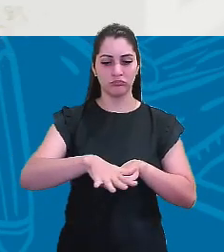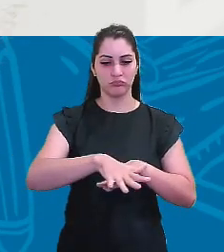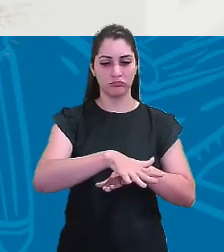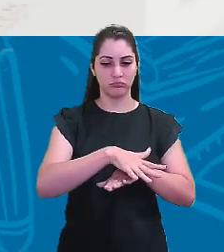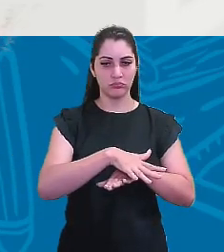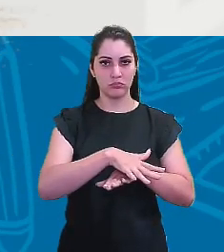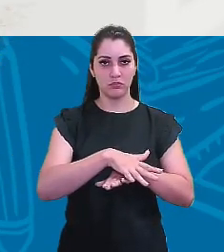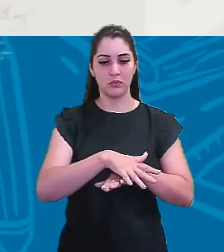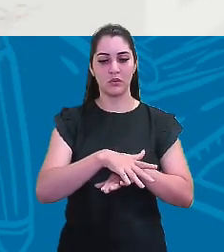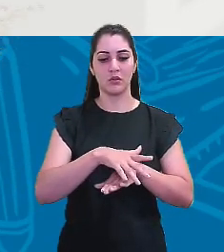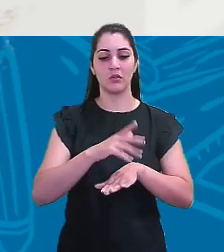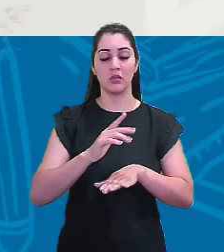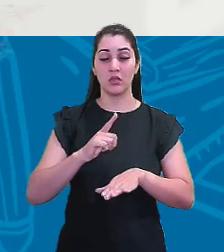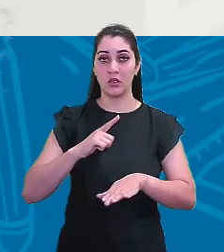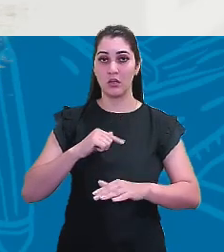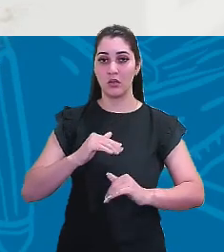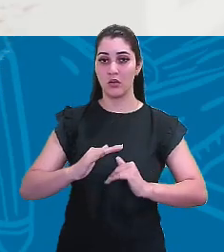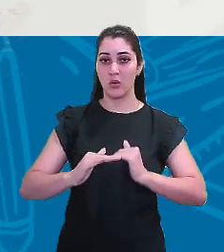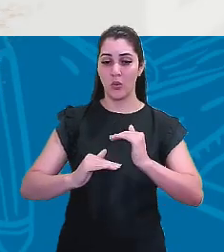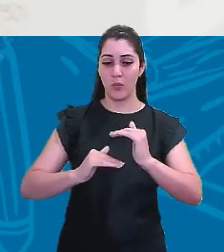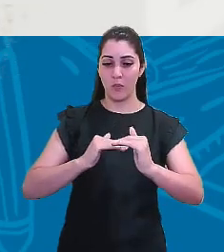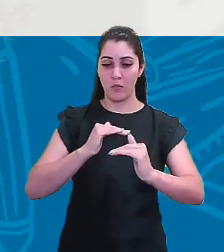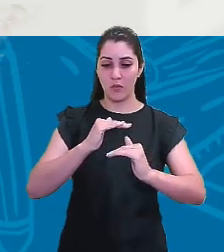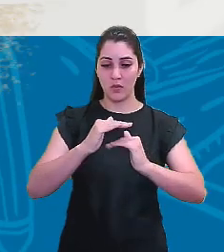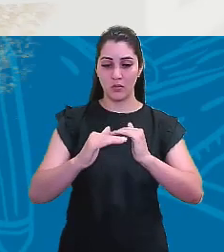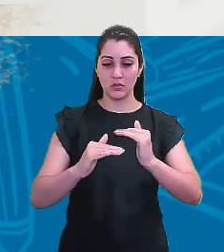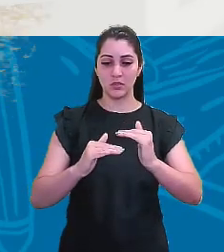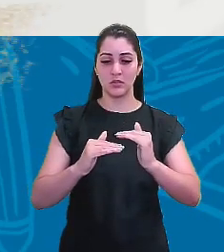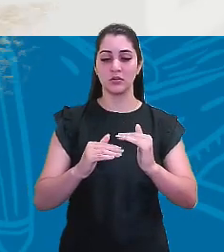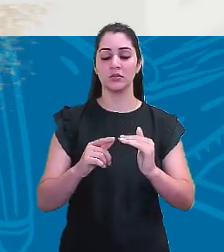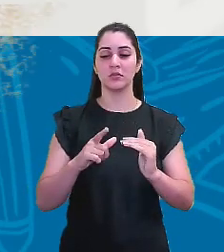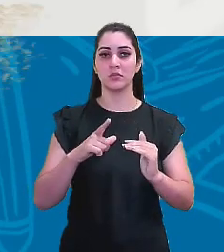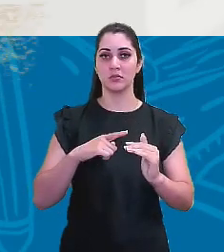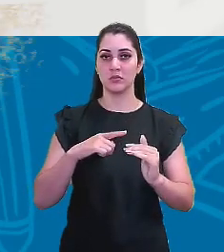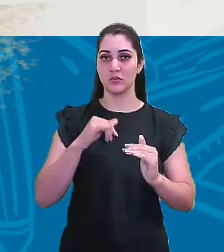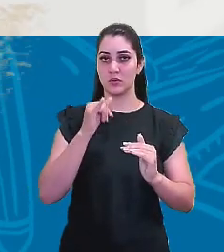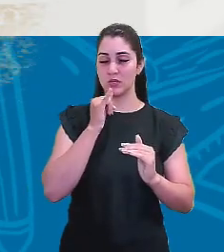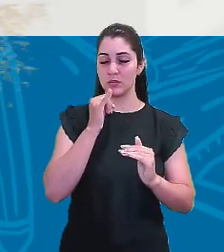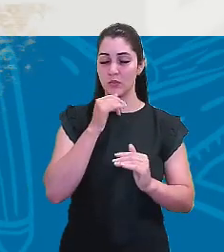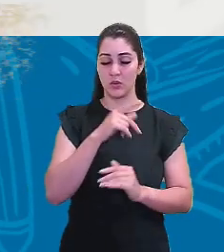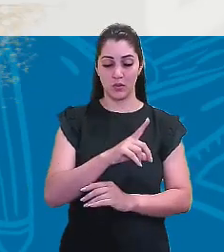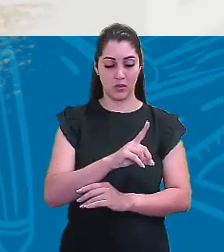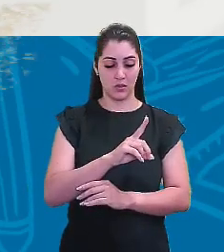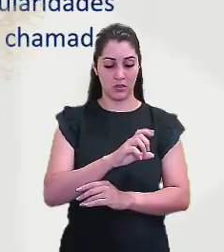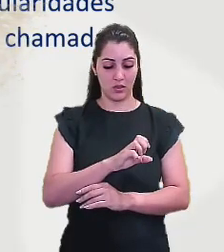aplanadas, em que os processos de deposição superam os de desgaste.